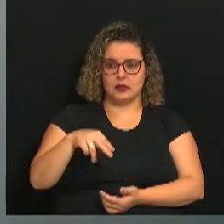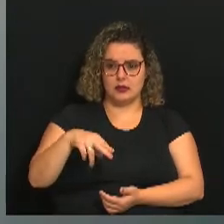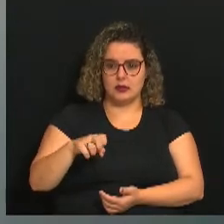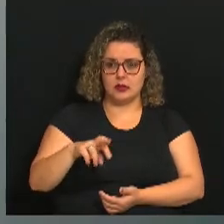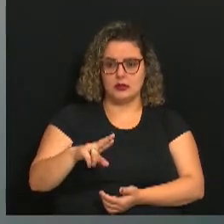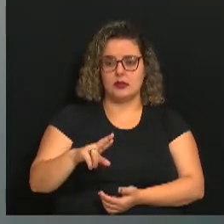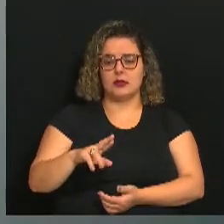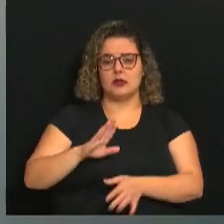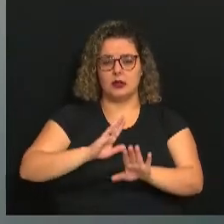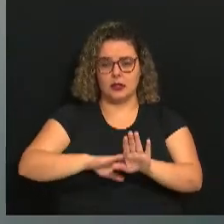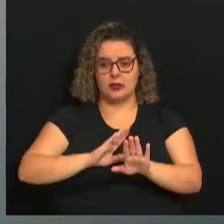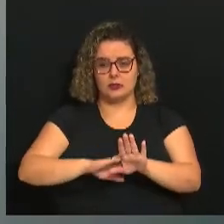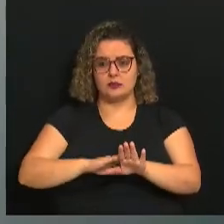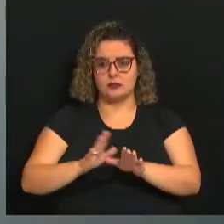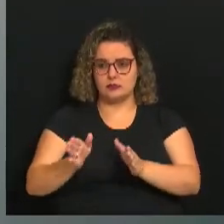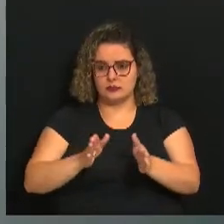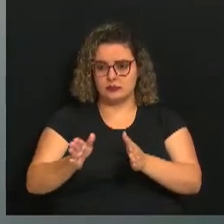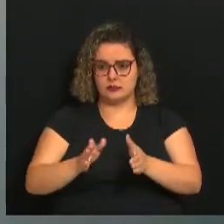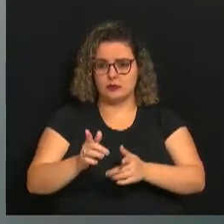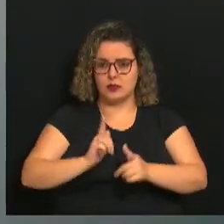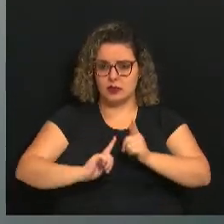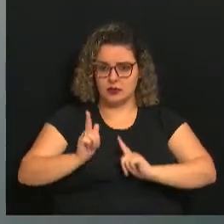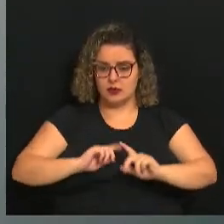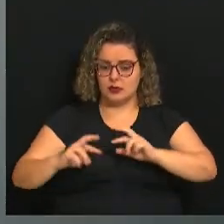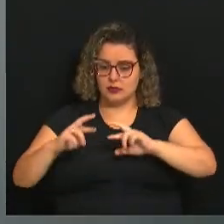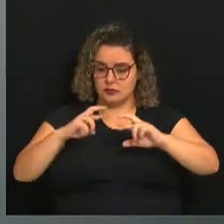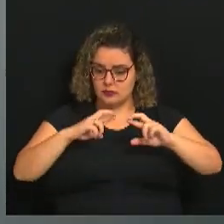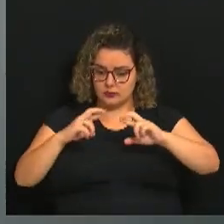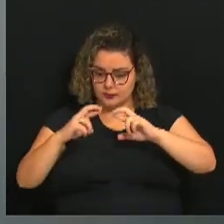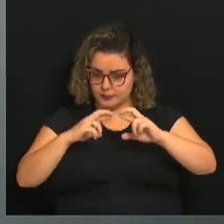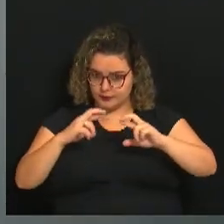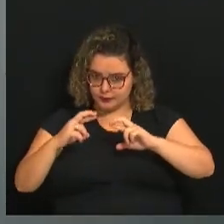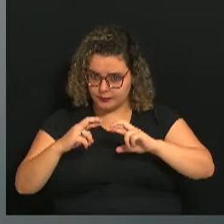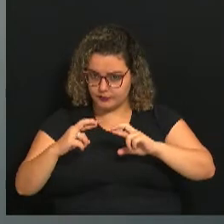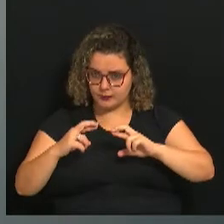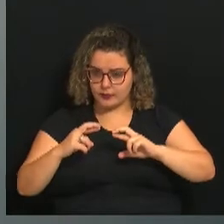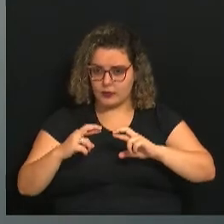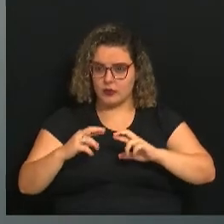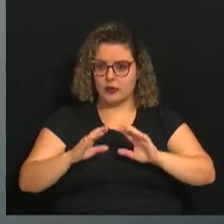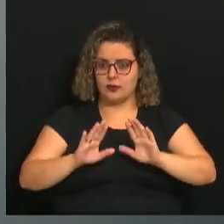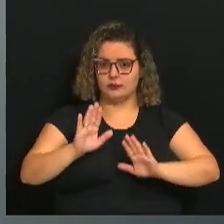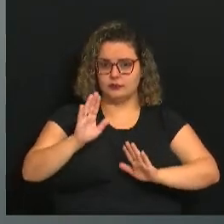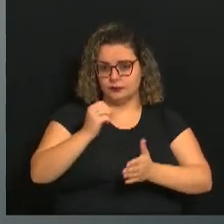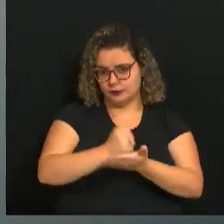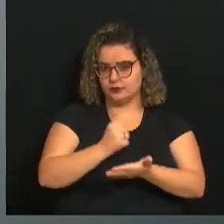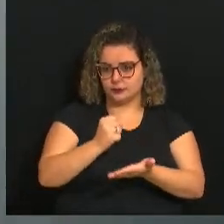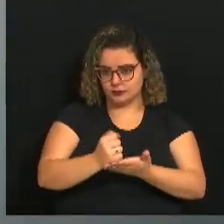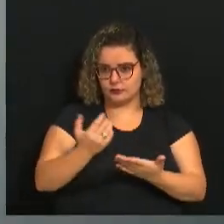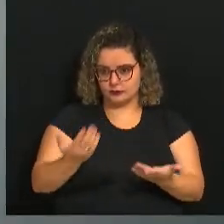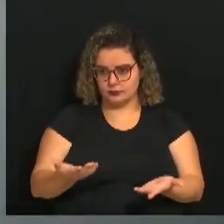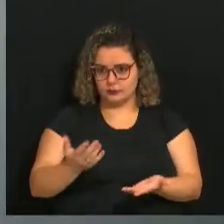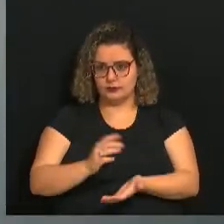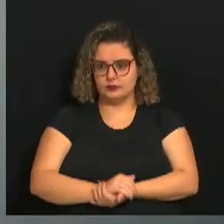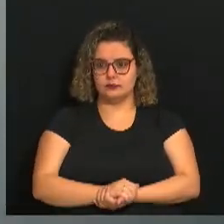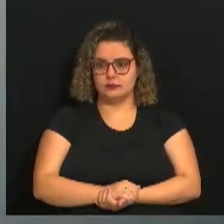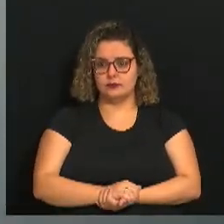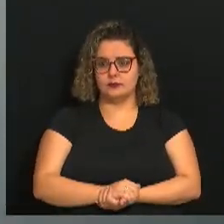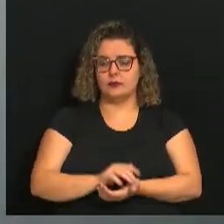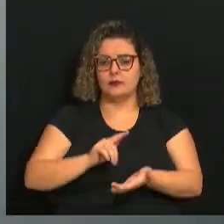aí, na fiscalização, desculpe, onde estão os contratos aí de